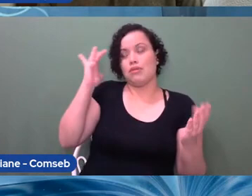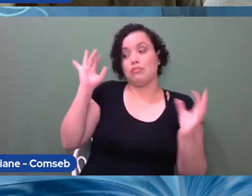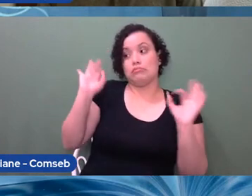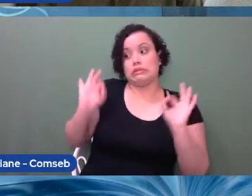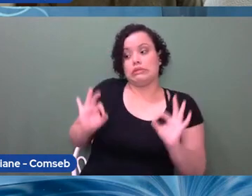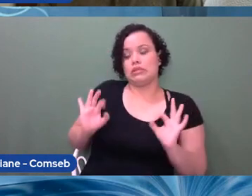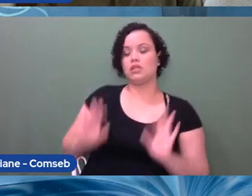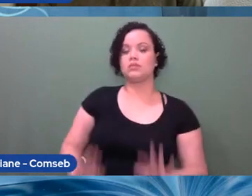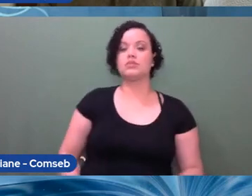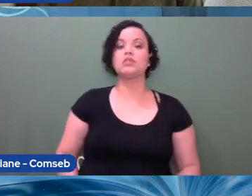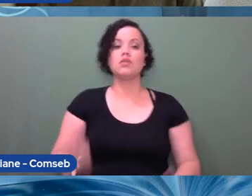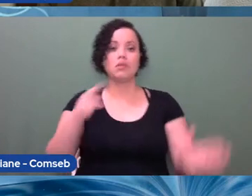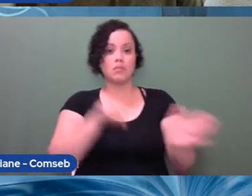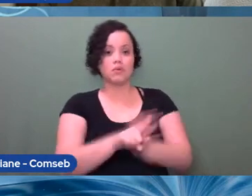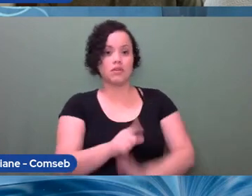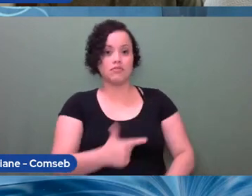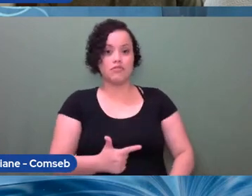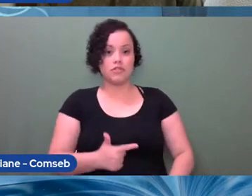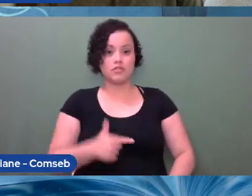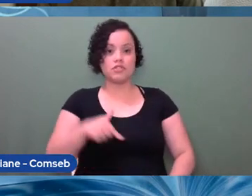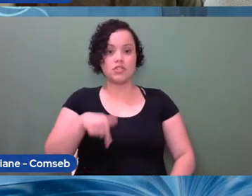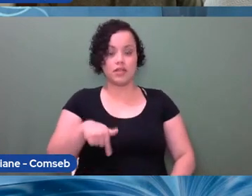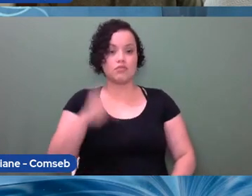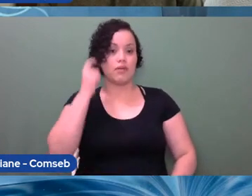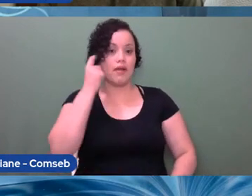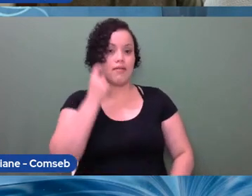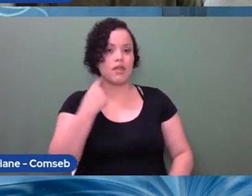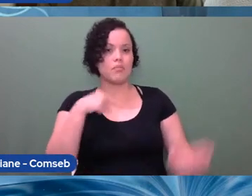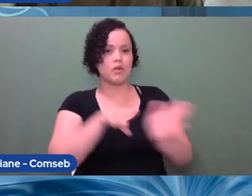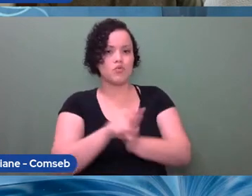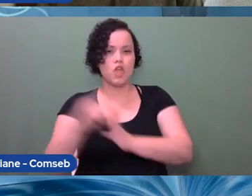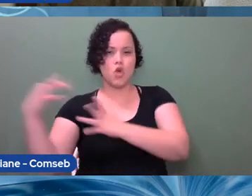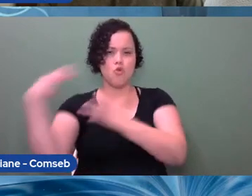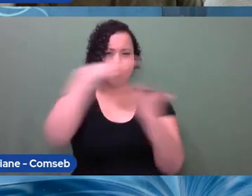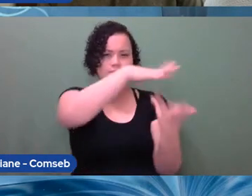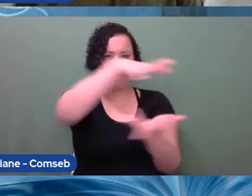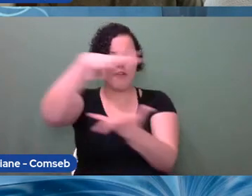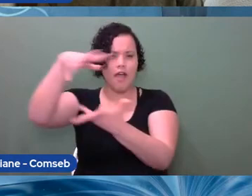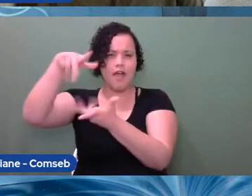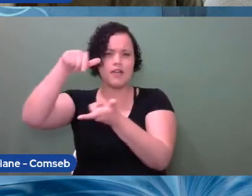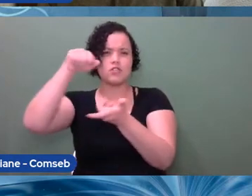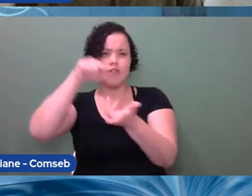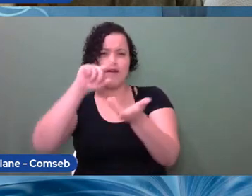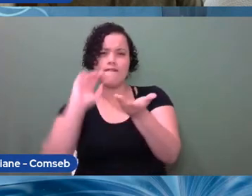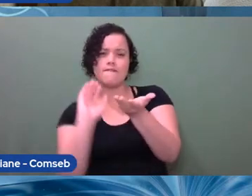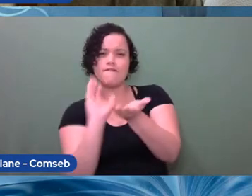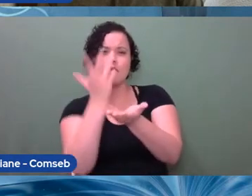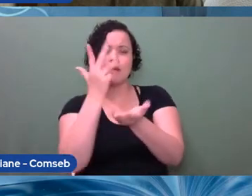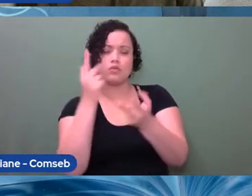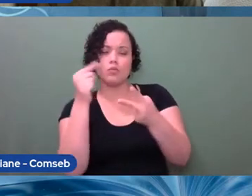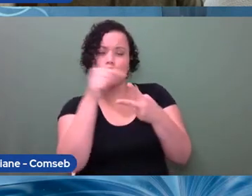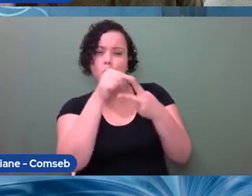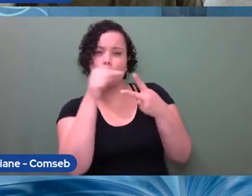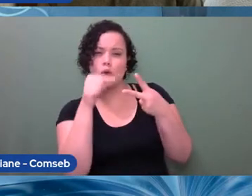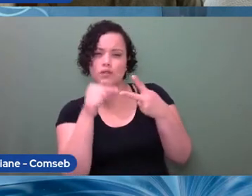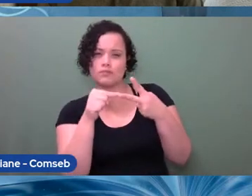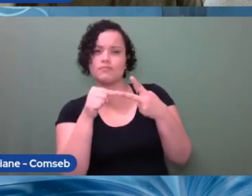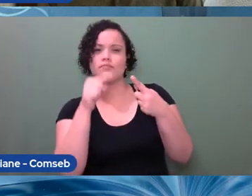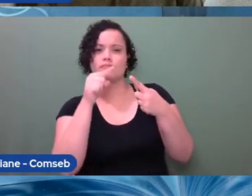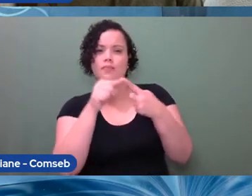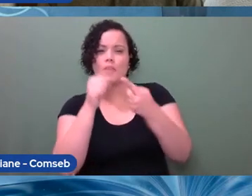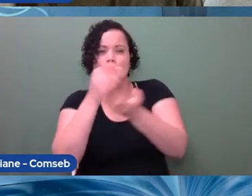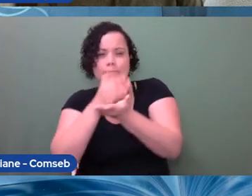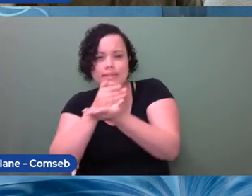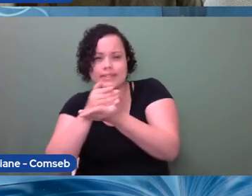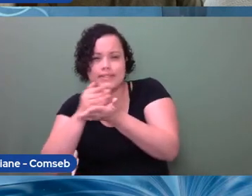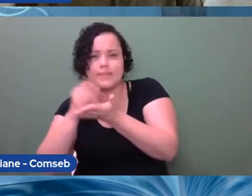pergunta 27, quando Kardec pergunta se o universo é constituído de dois elementos, o princípio espiritual